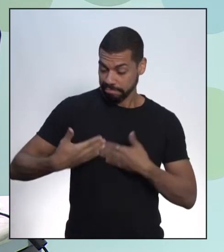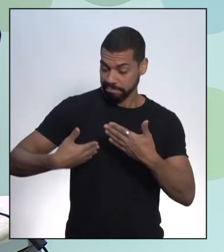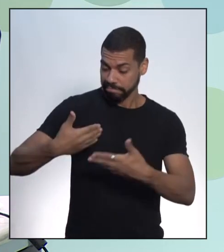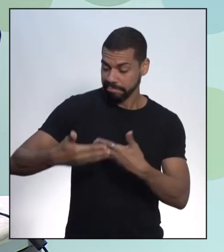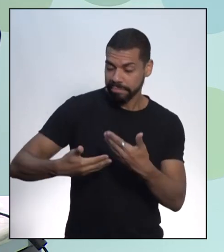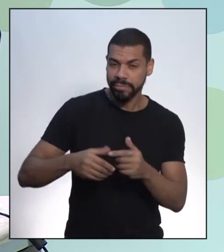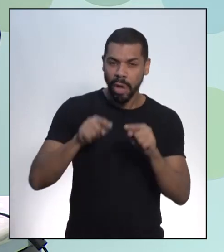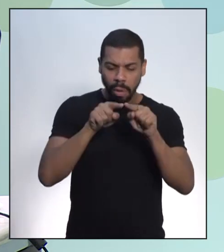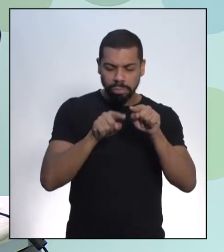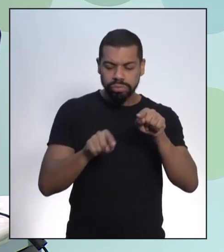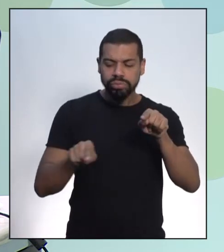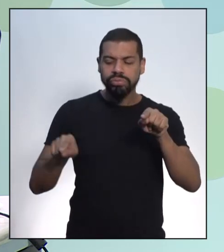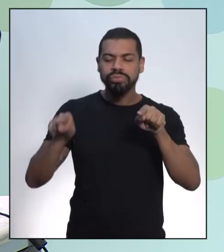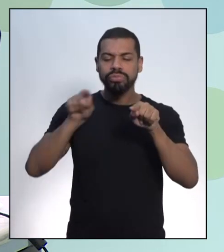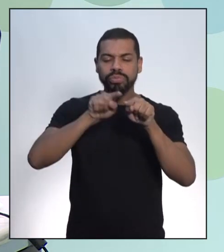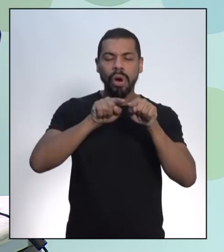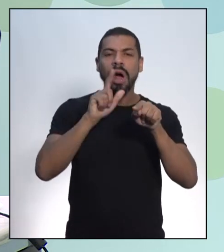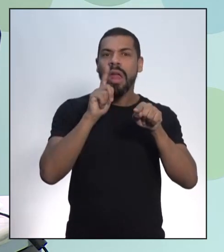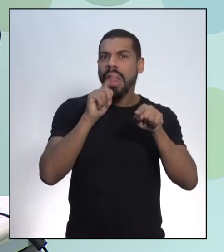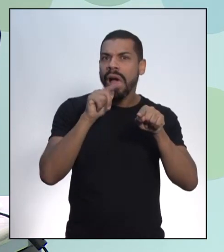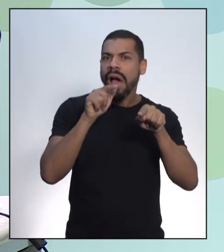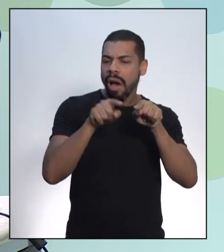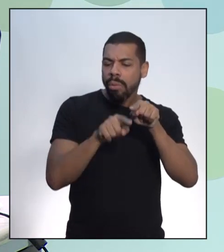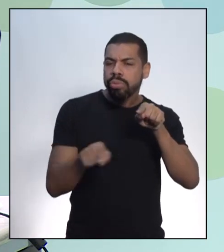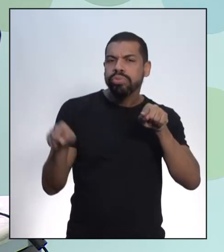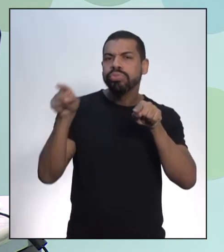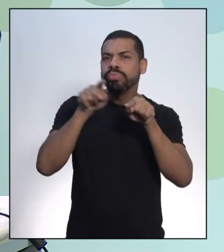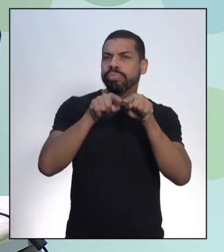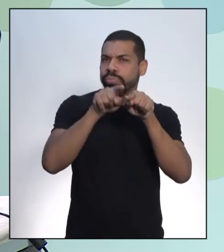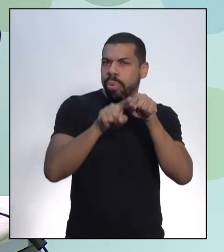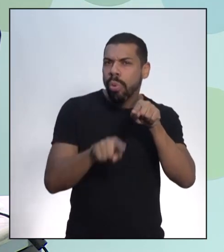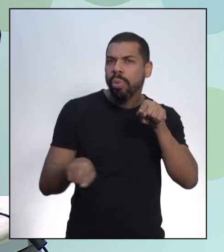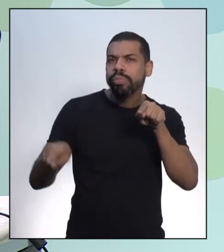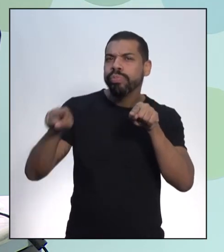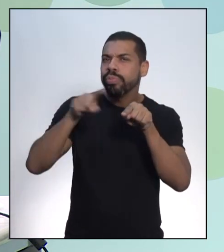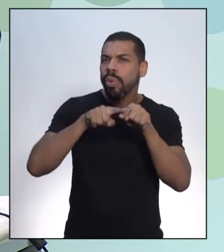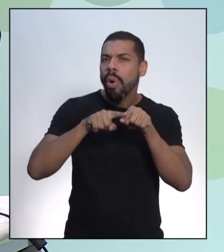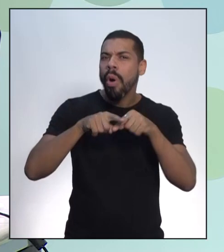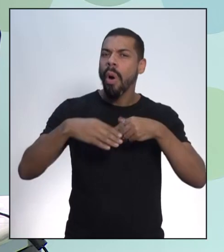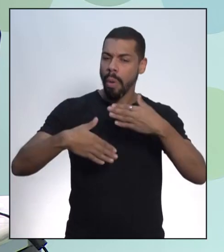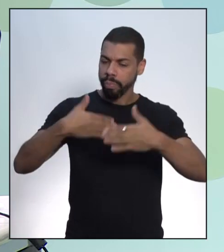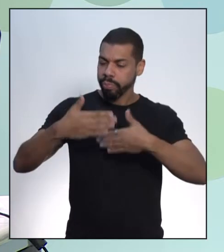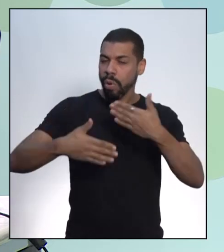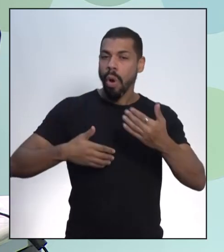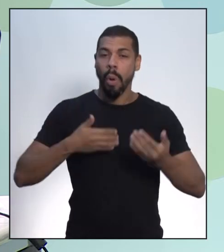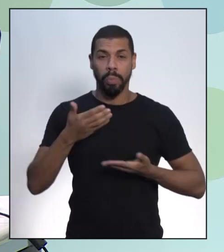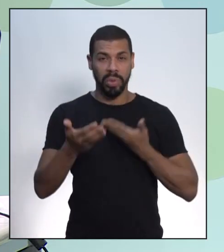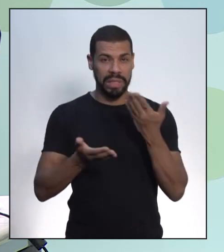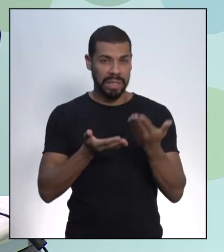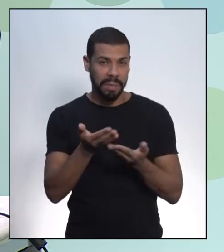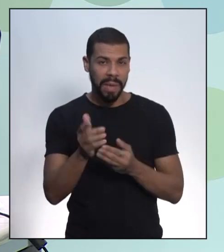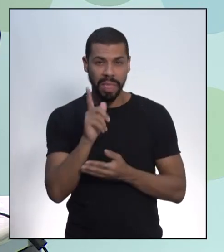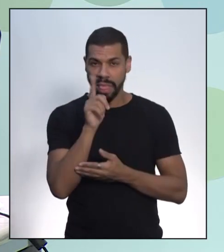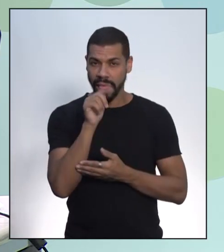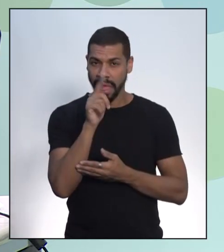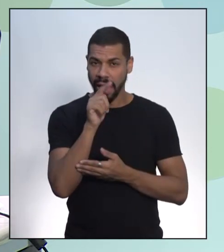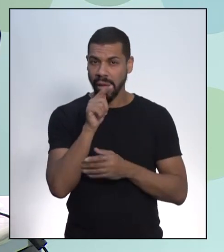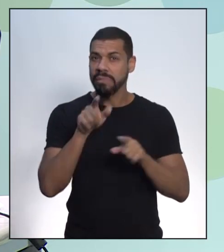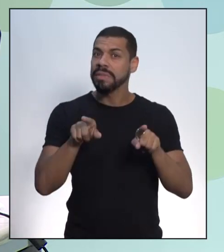o ciclo da água, que ela é reaproveitável através do quê? Do processo de tratamento da água. E nós vimos